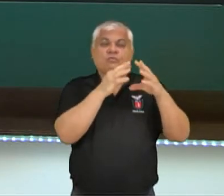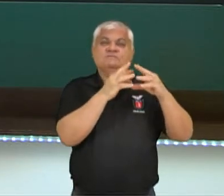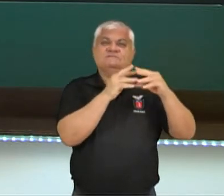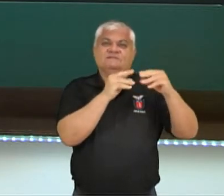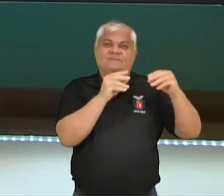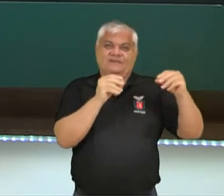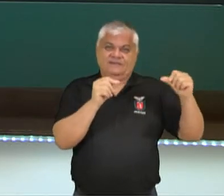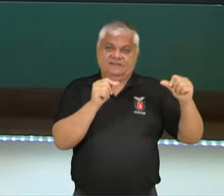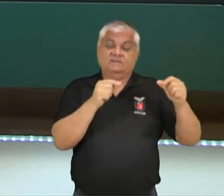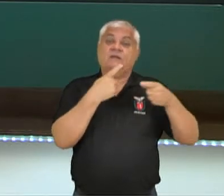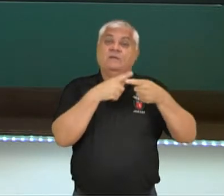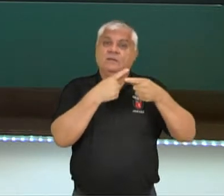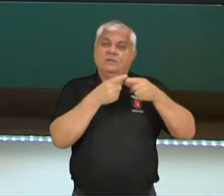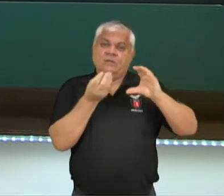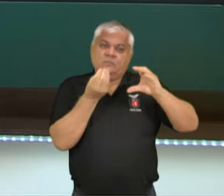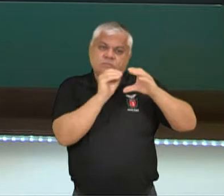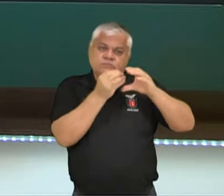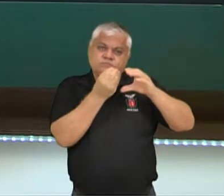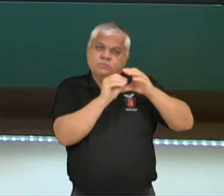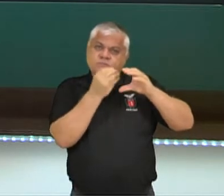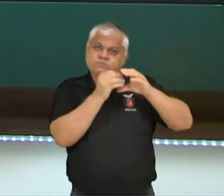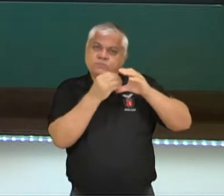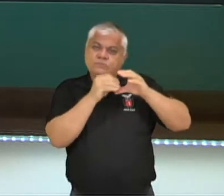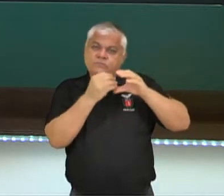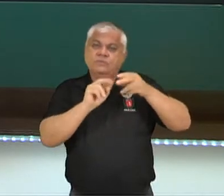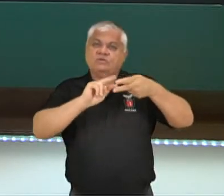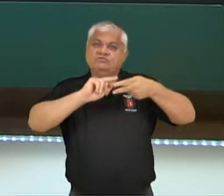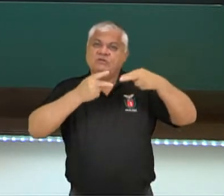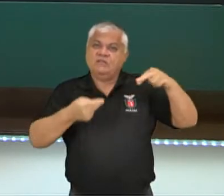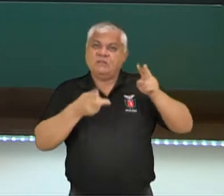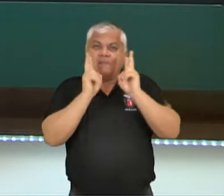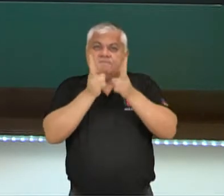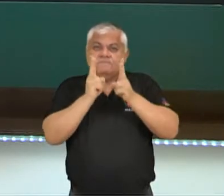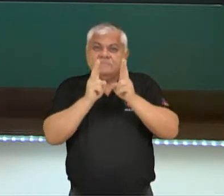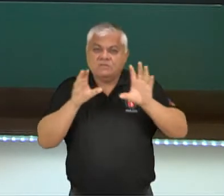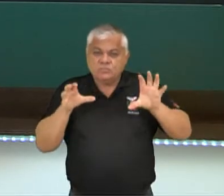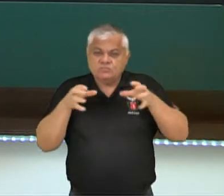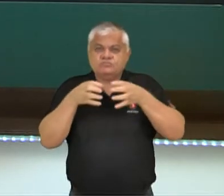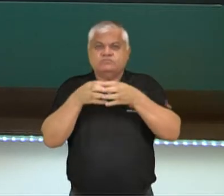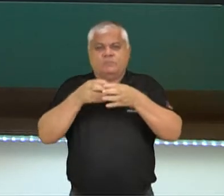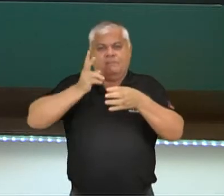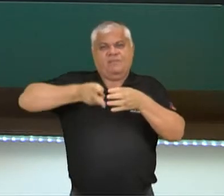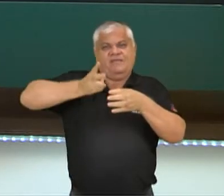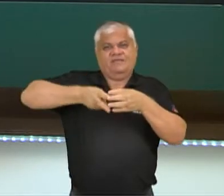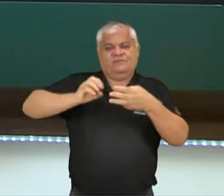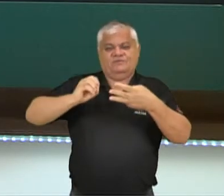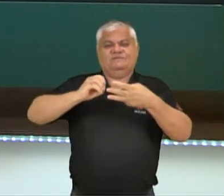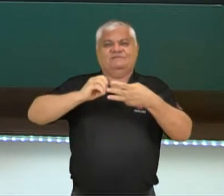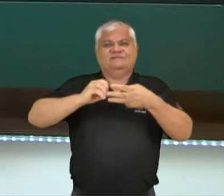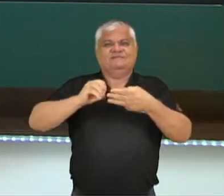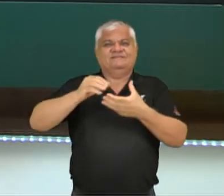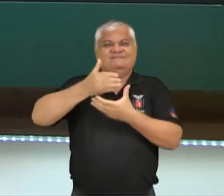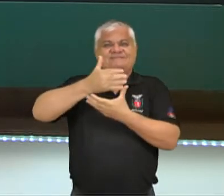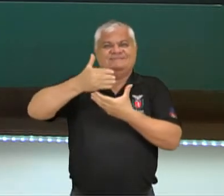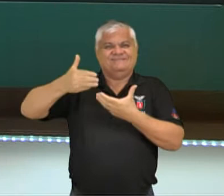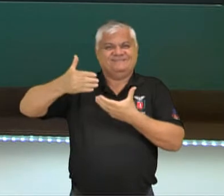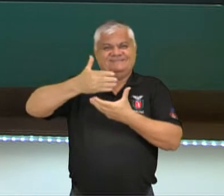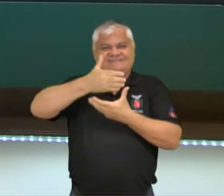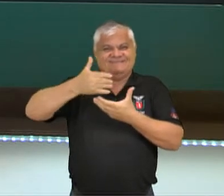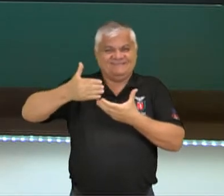que material genético e centríolos fiquem no mesmo compartimento celular, o citoplasma. Logo depois